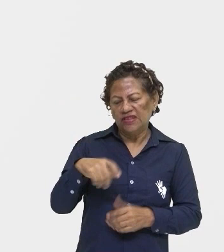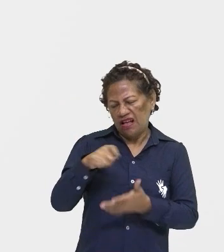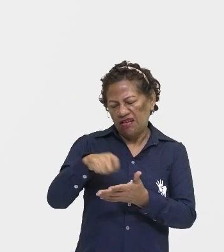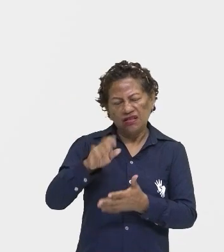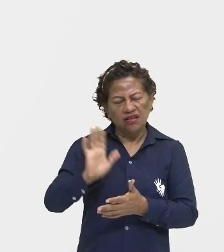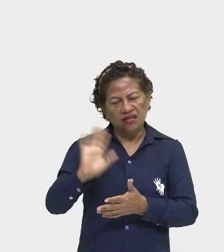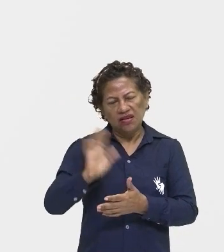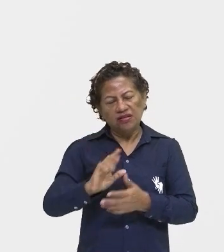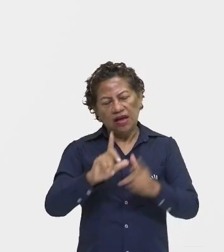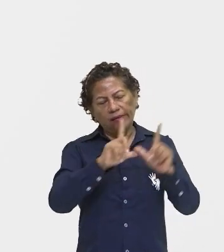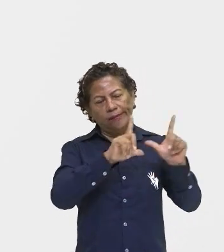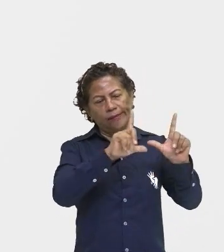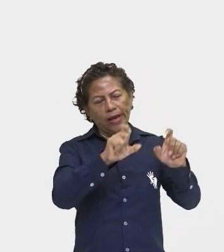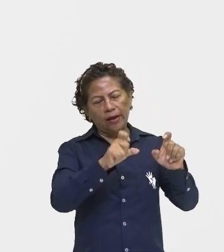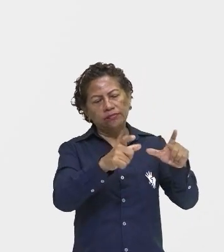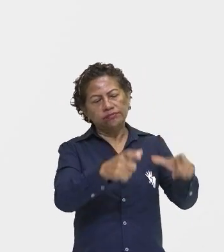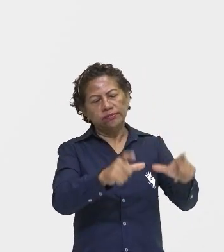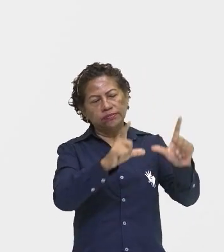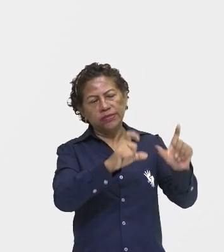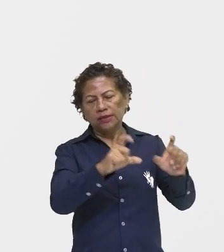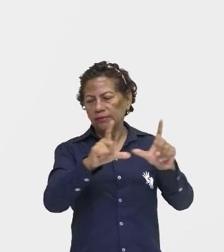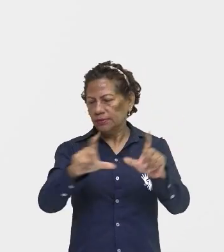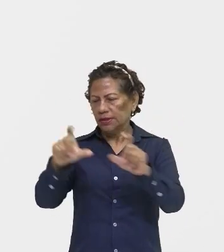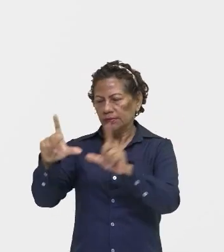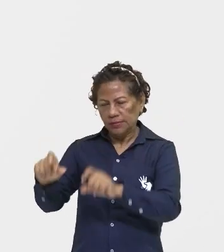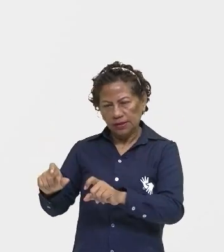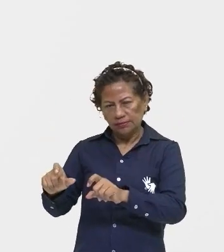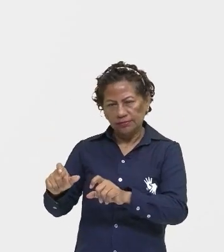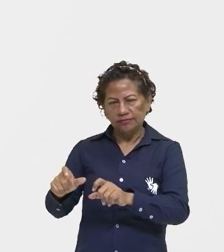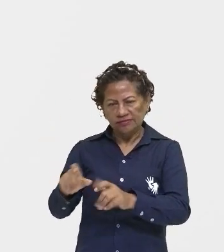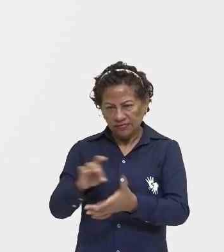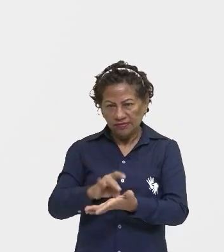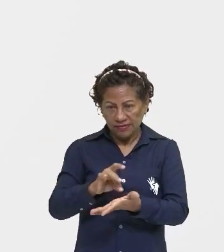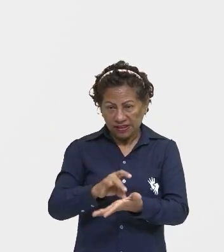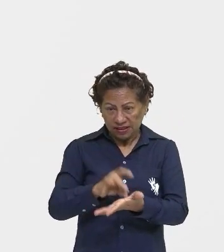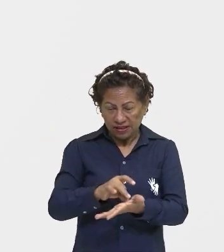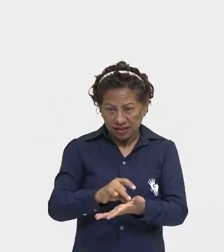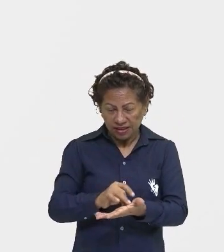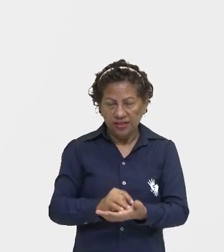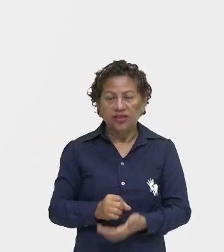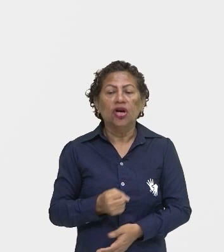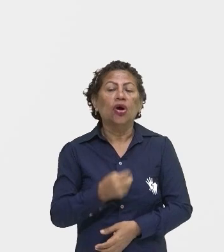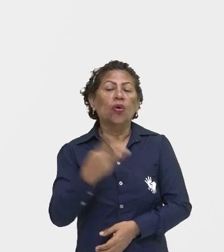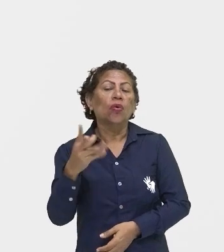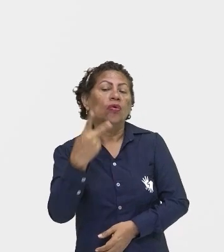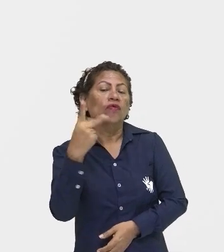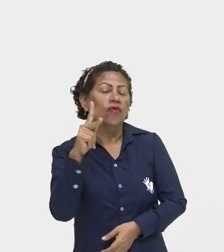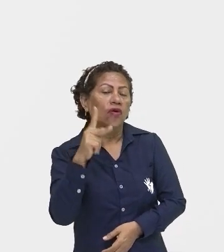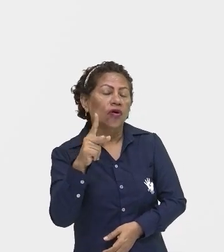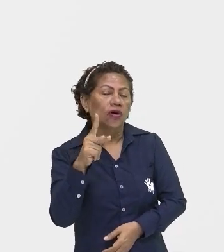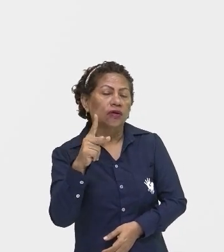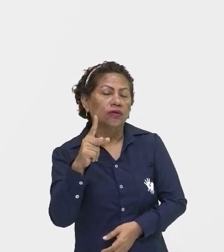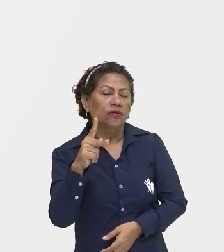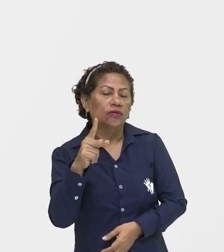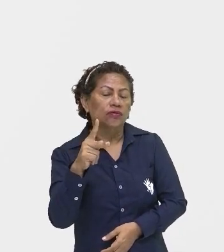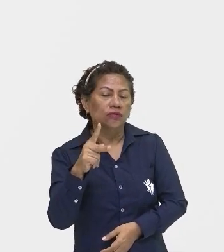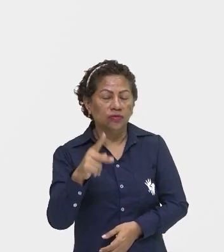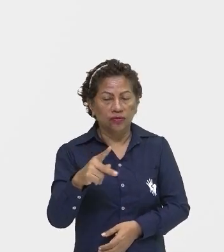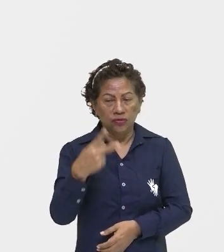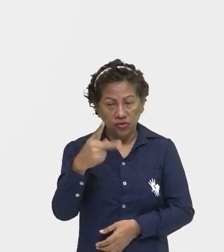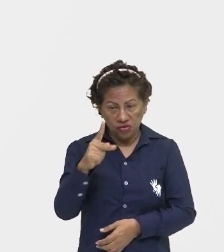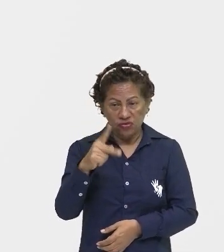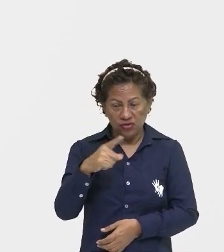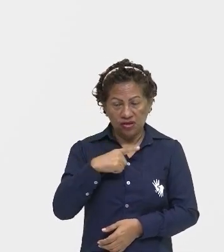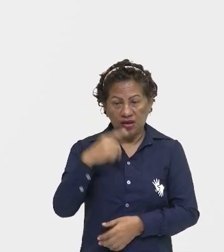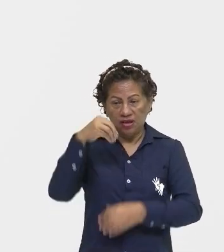E acaba que esses registros eles passam despercebidos, não é verdade? Quantas fotos vocês têm aí no rolo de câmera de vocês